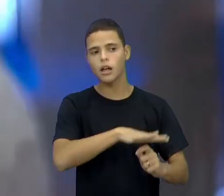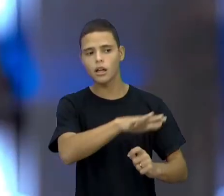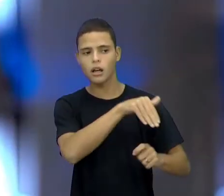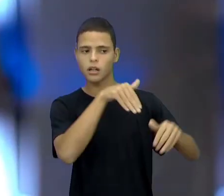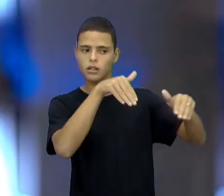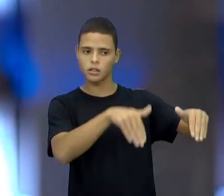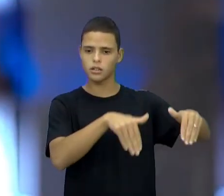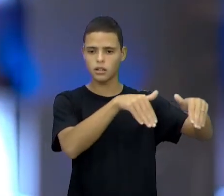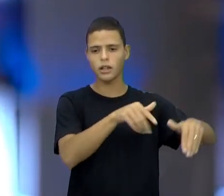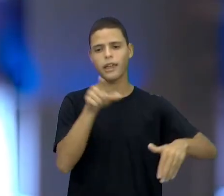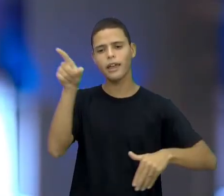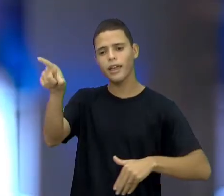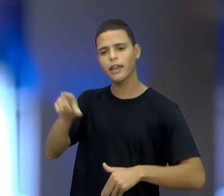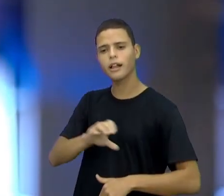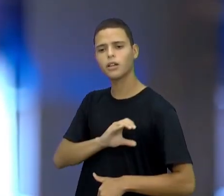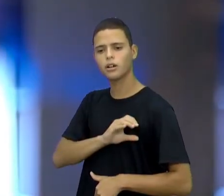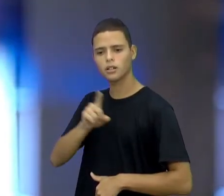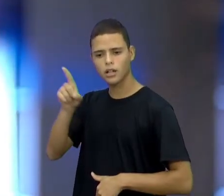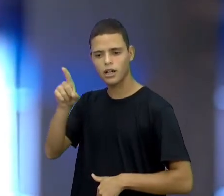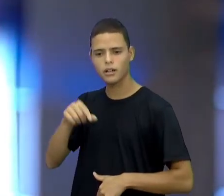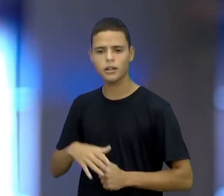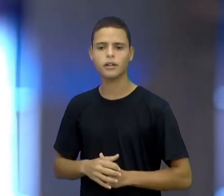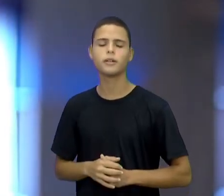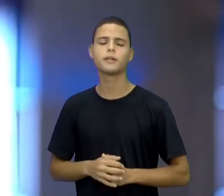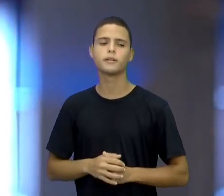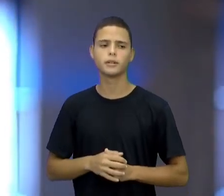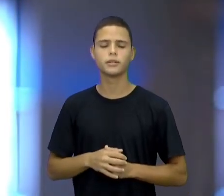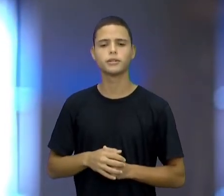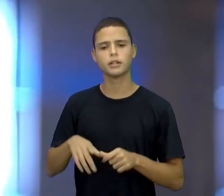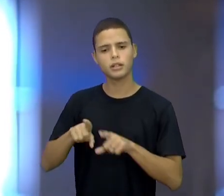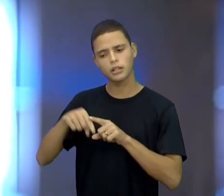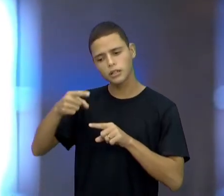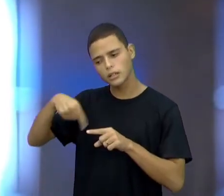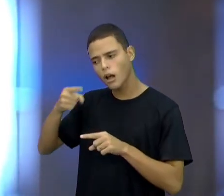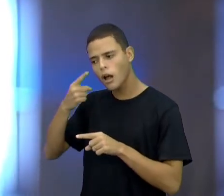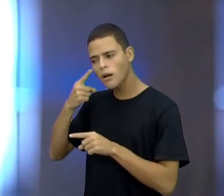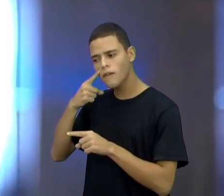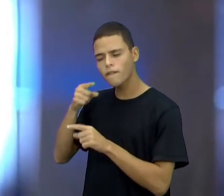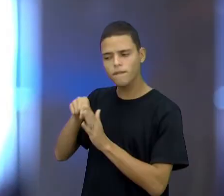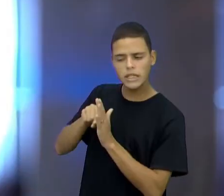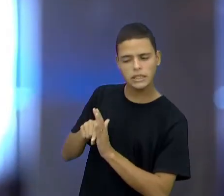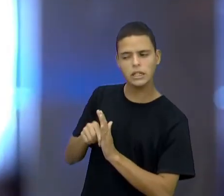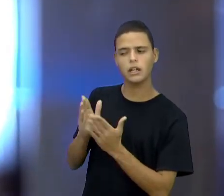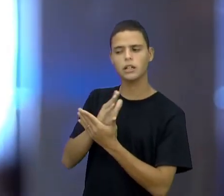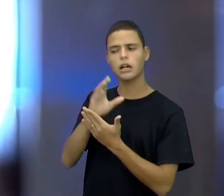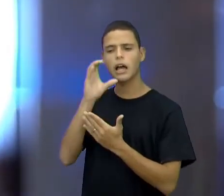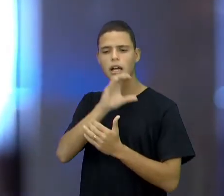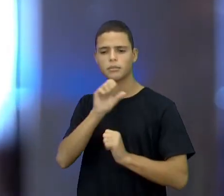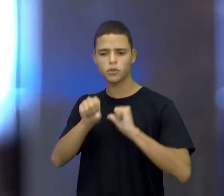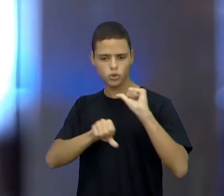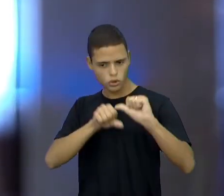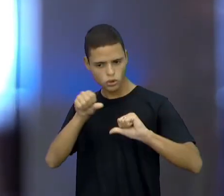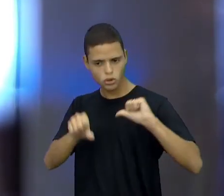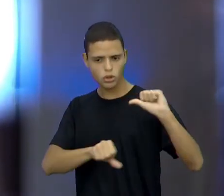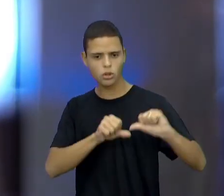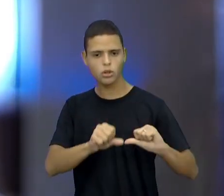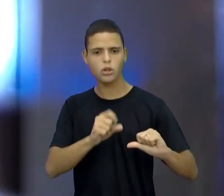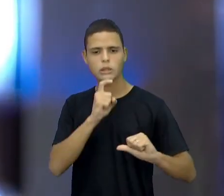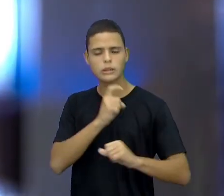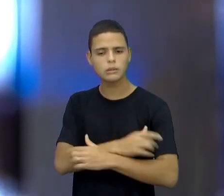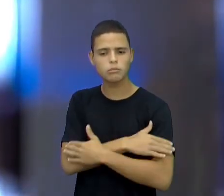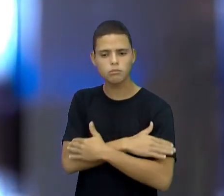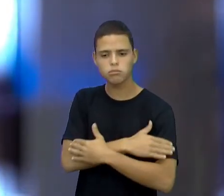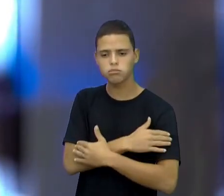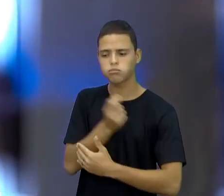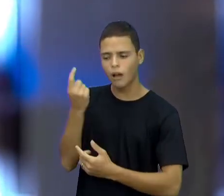segundo caso no Chile. Nós estamos observando rápidas mudanças no gelo marinho, que é o